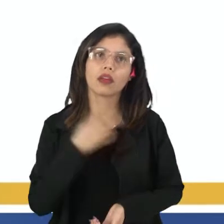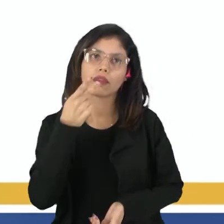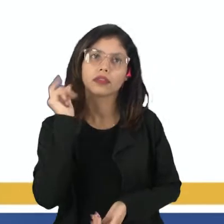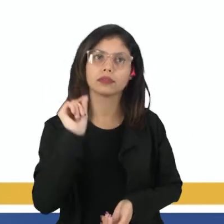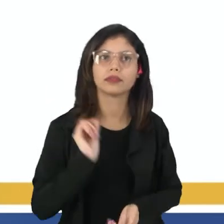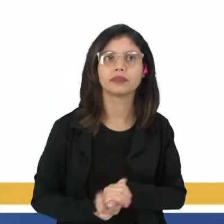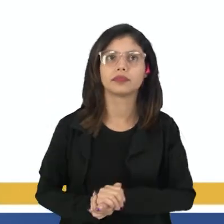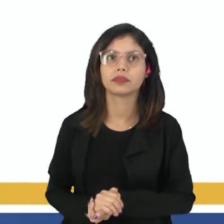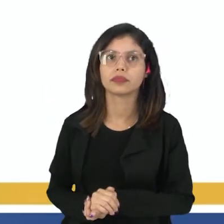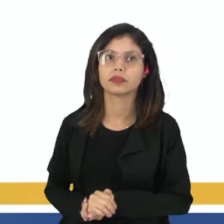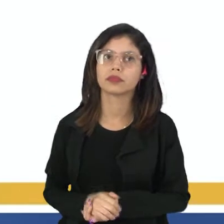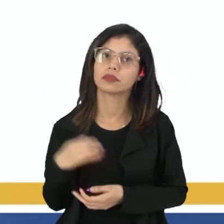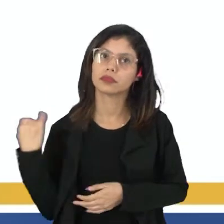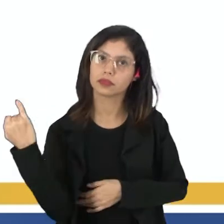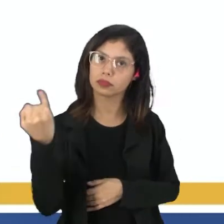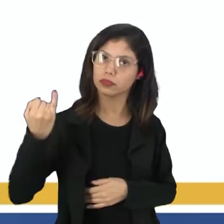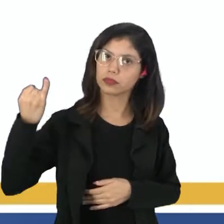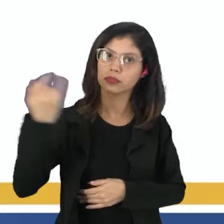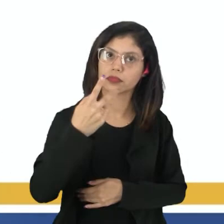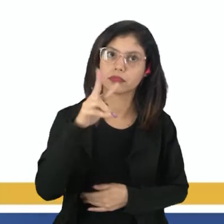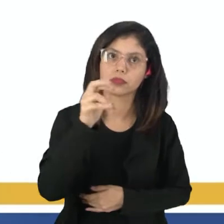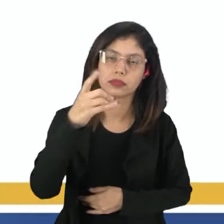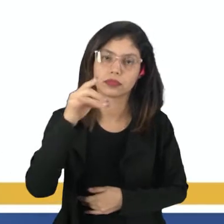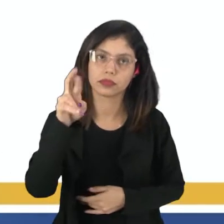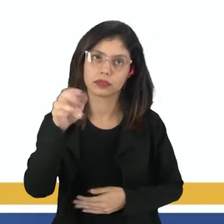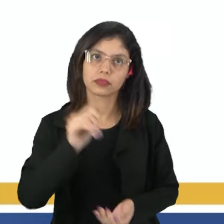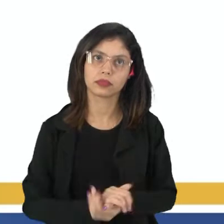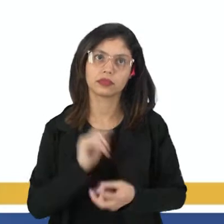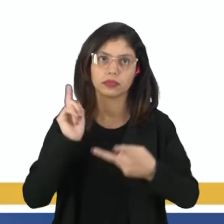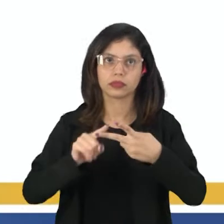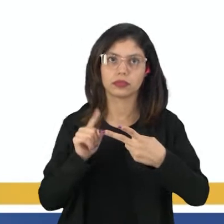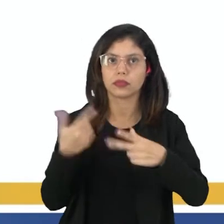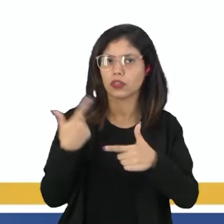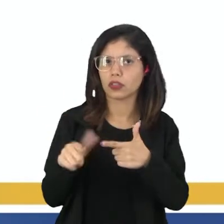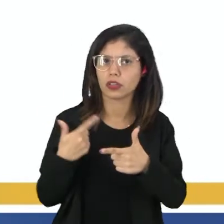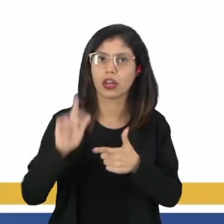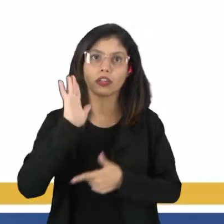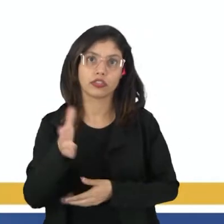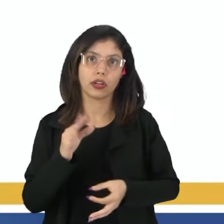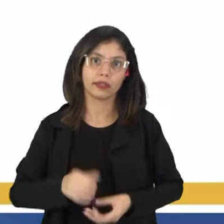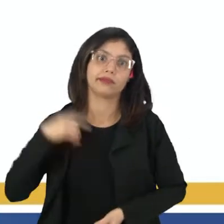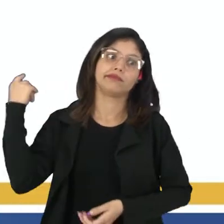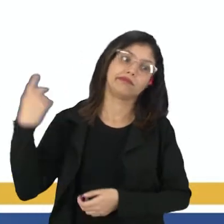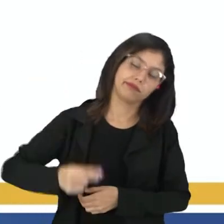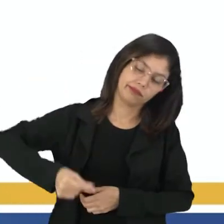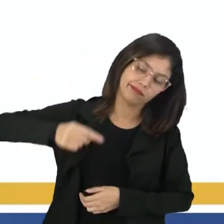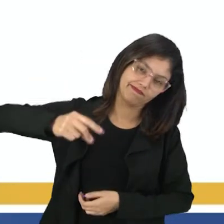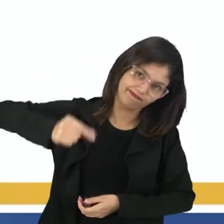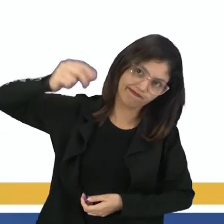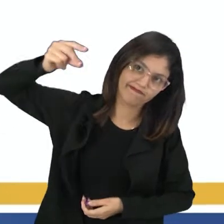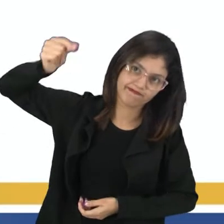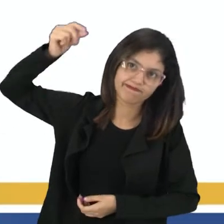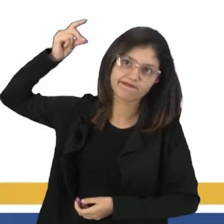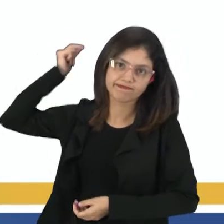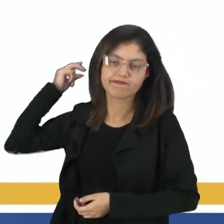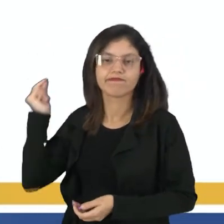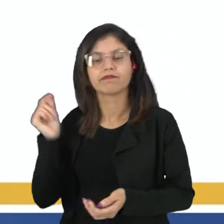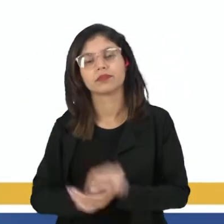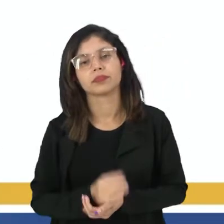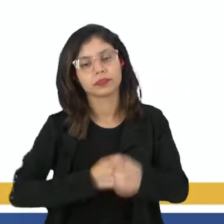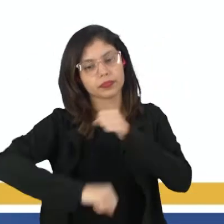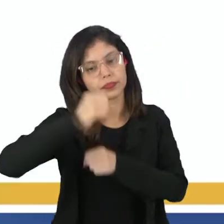coloca que é um assunto de extrema preponderância. Ela coloca o problema já vem pendurando desde o ano